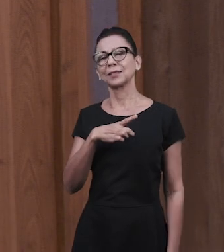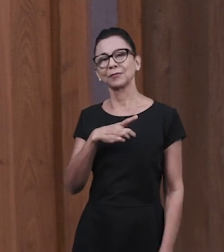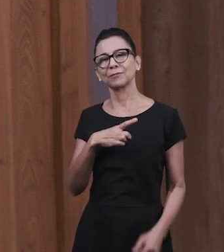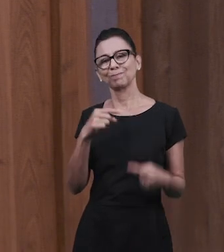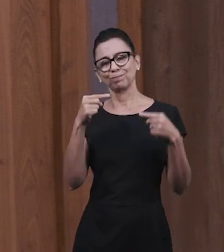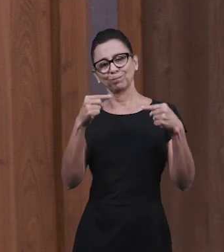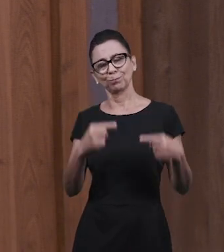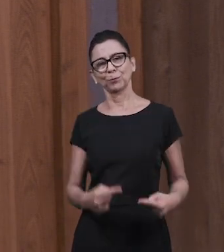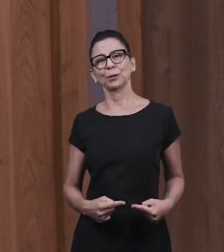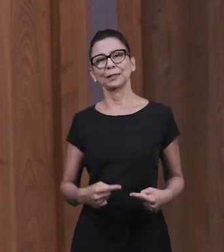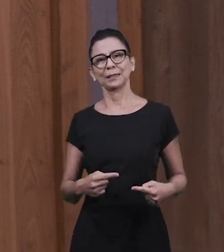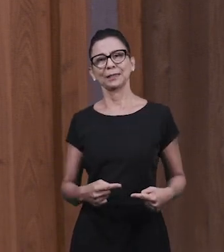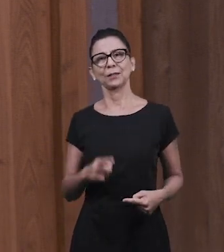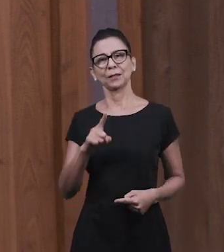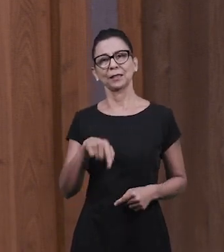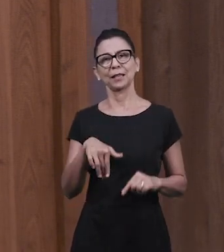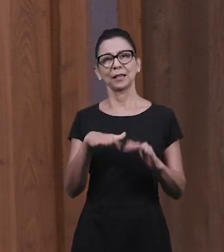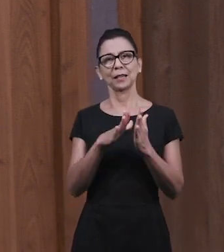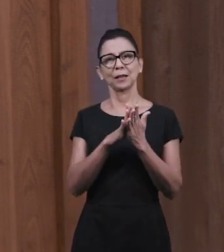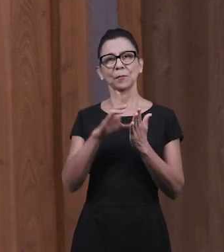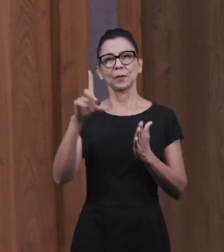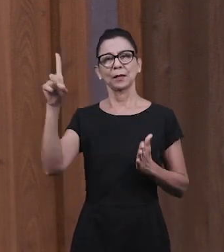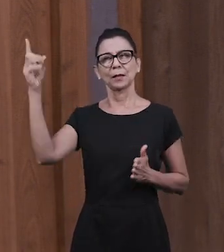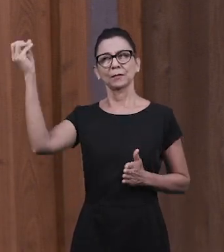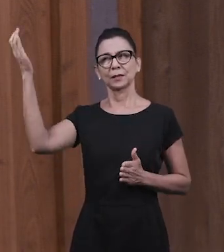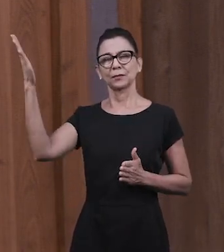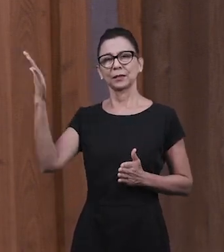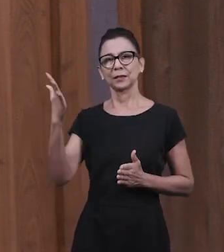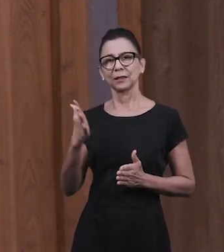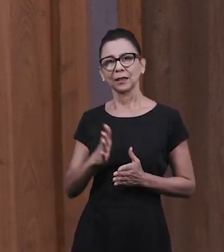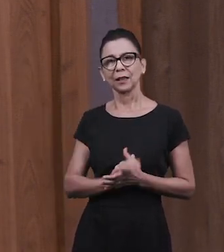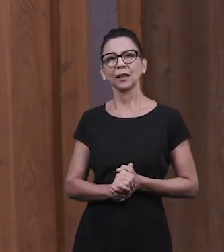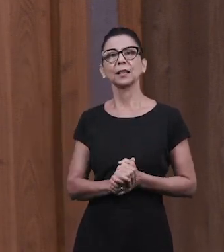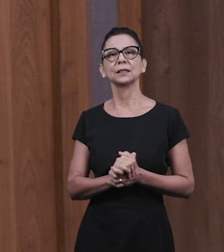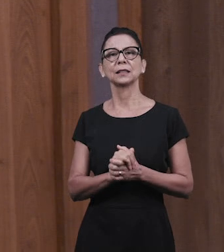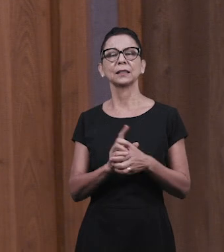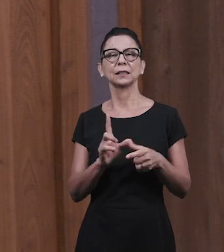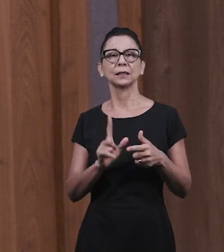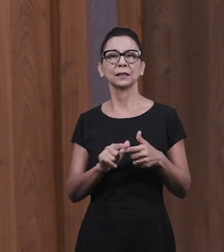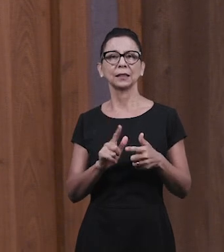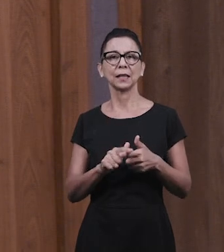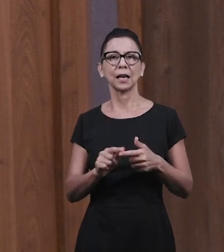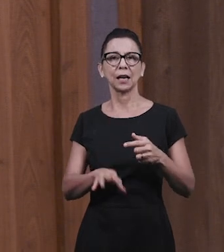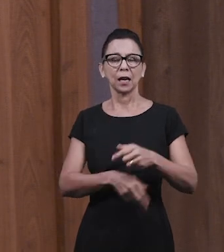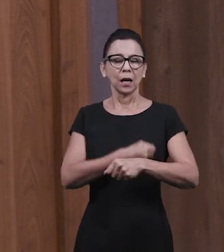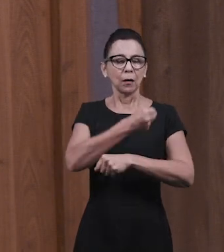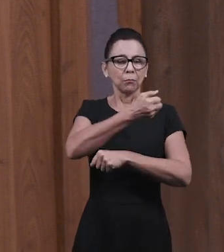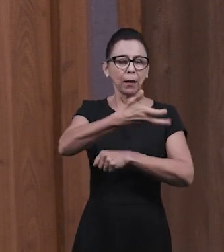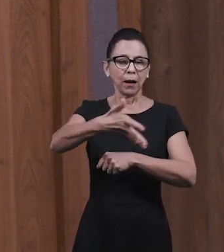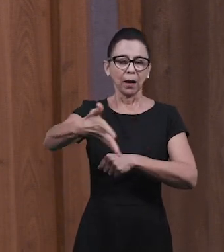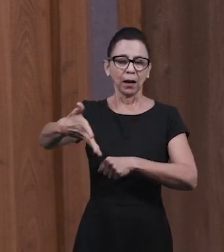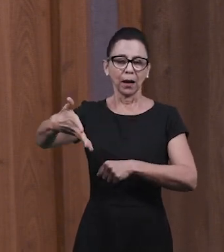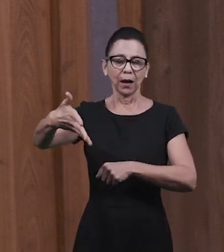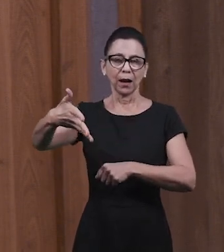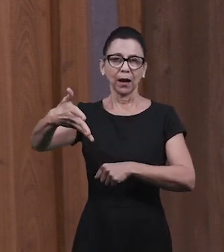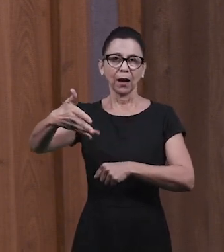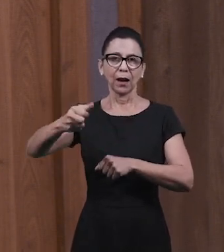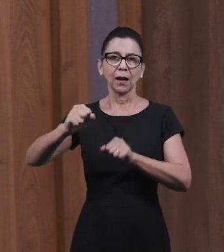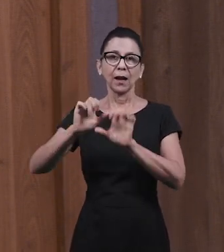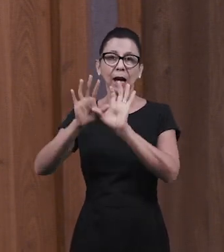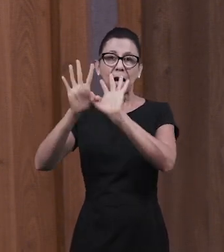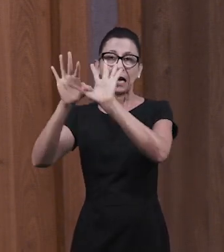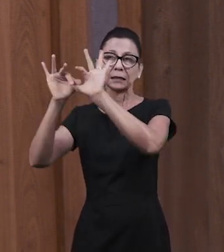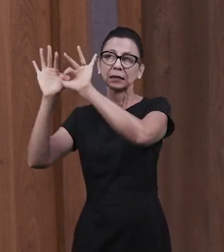oposição àquilo que é a palavra do Senhor, a semeadura. As aves dos céus vieram e comeram